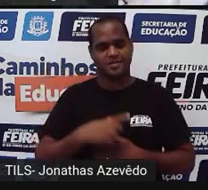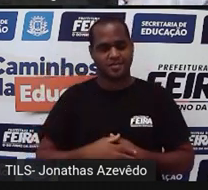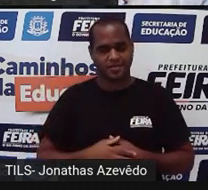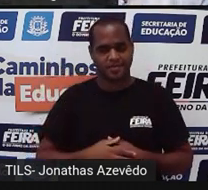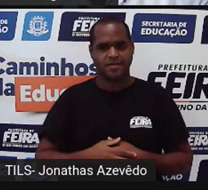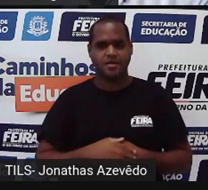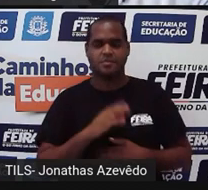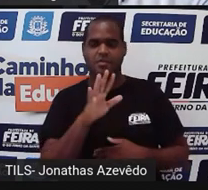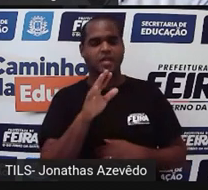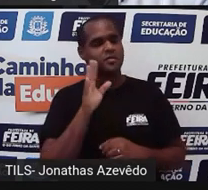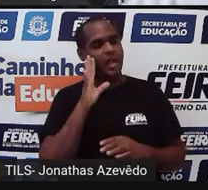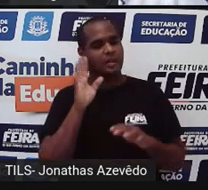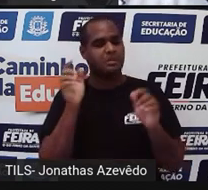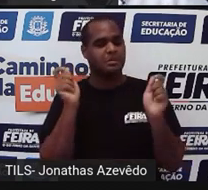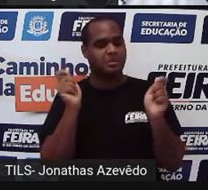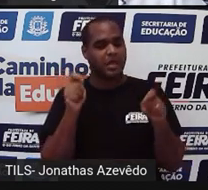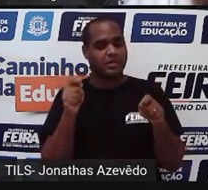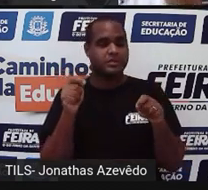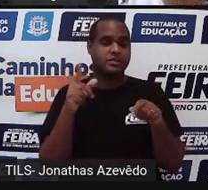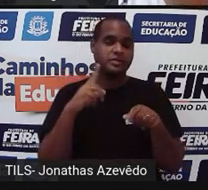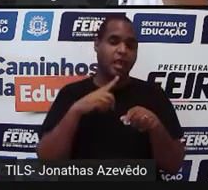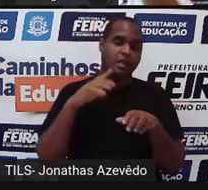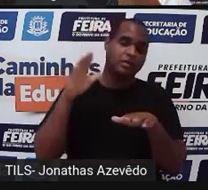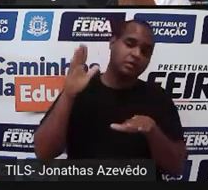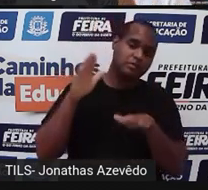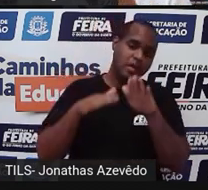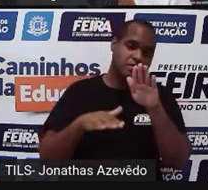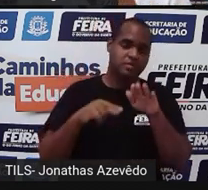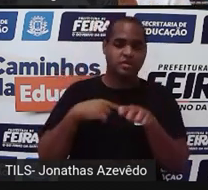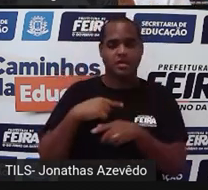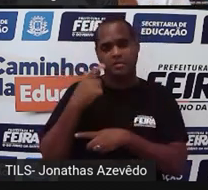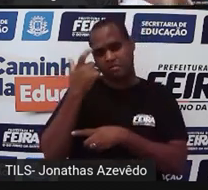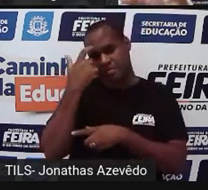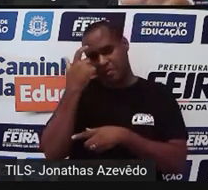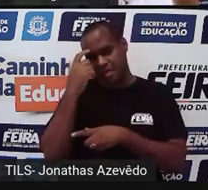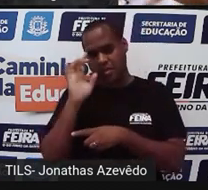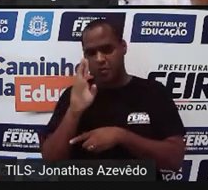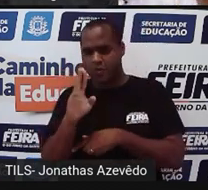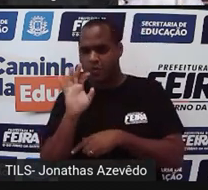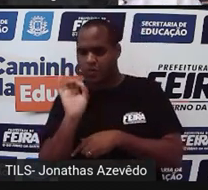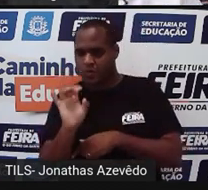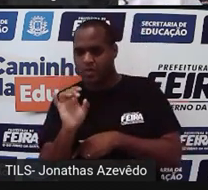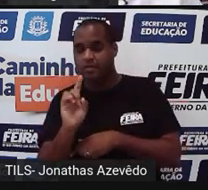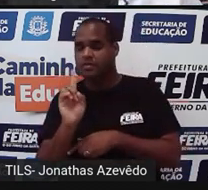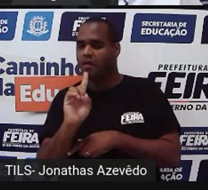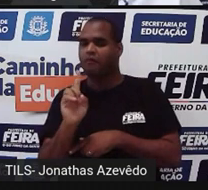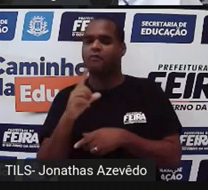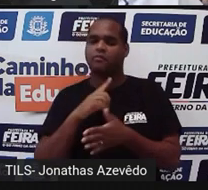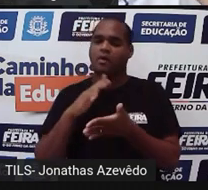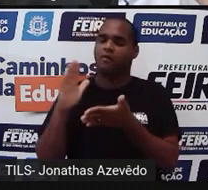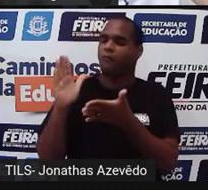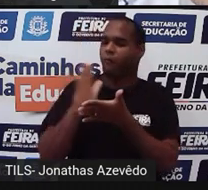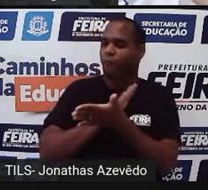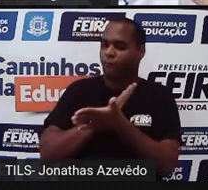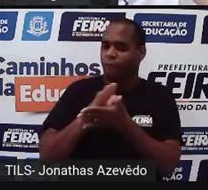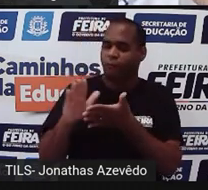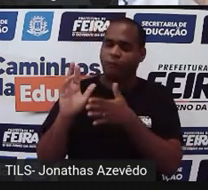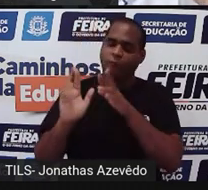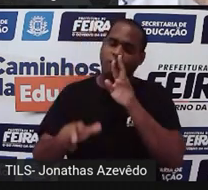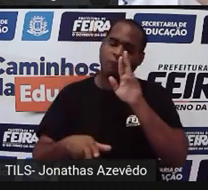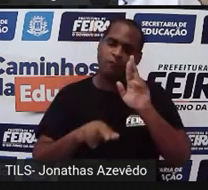que aí eu tenho possibilidades para isso, eu não tenho só uma possibilidade. Eu tenho algumas